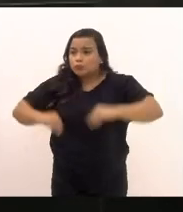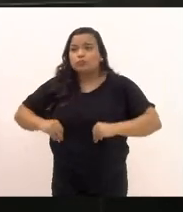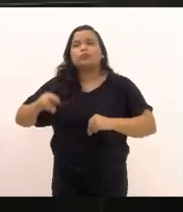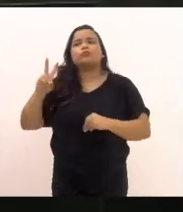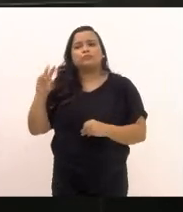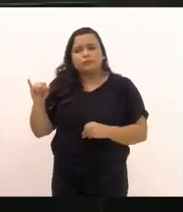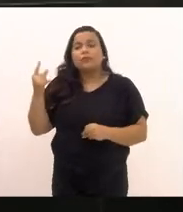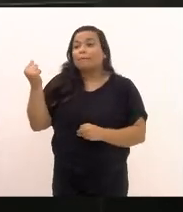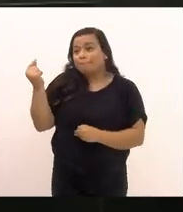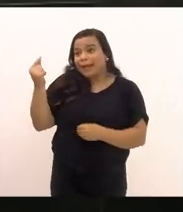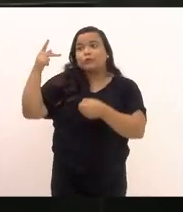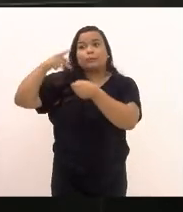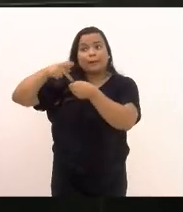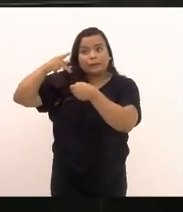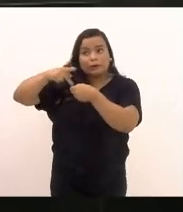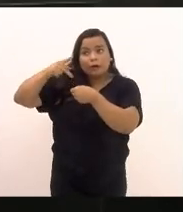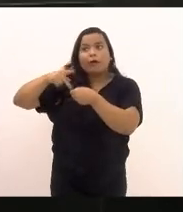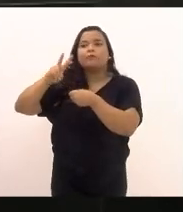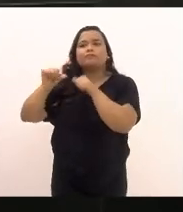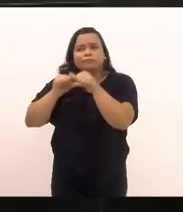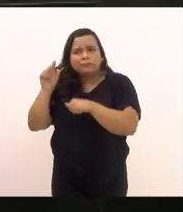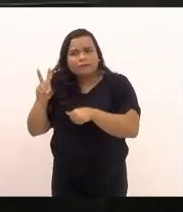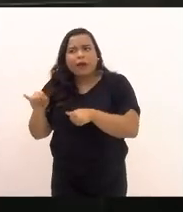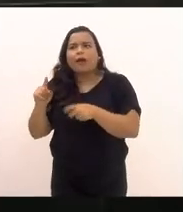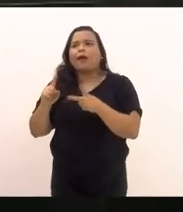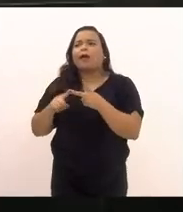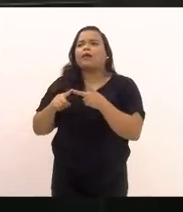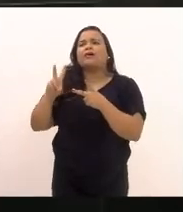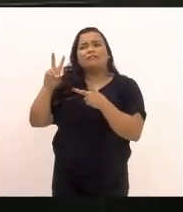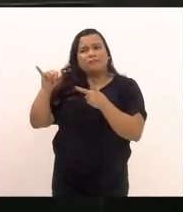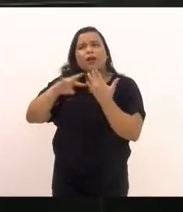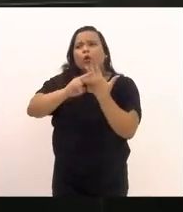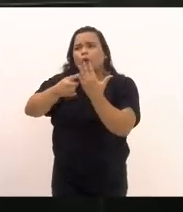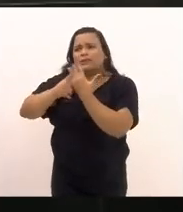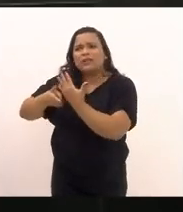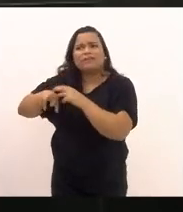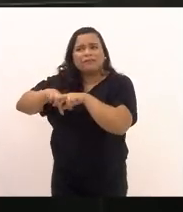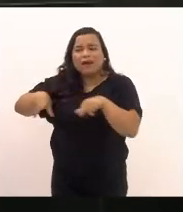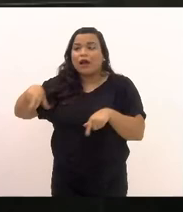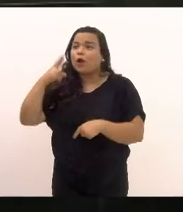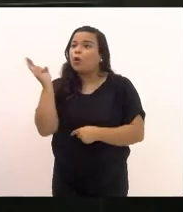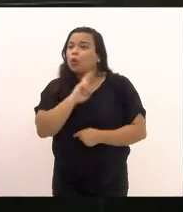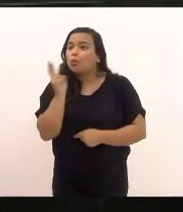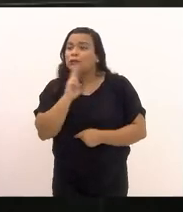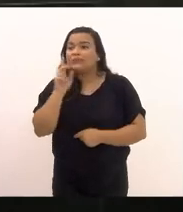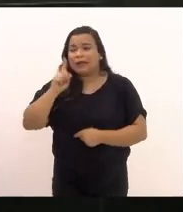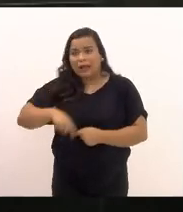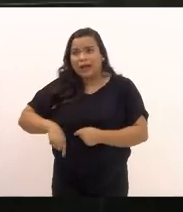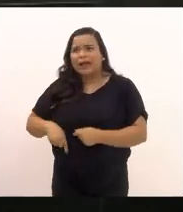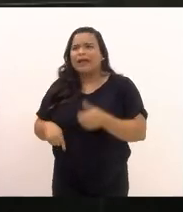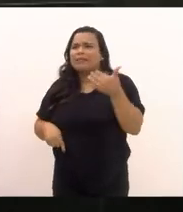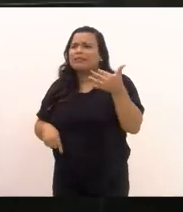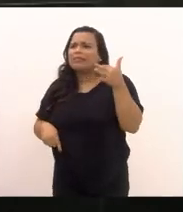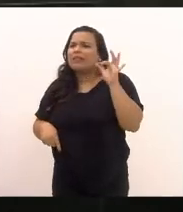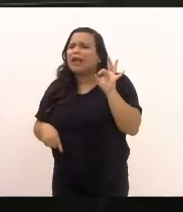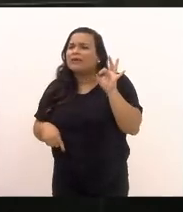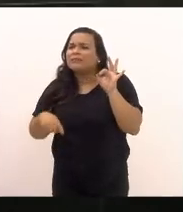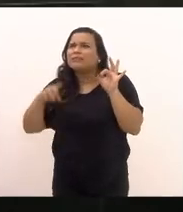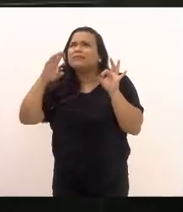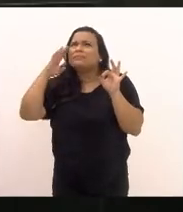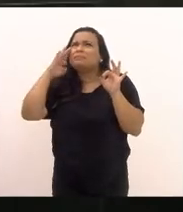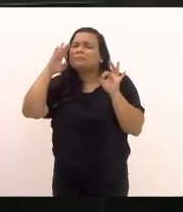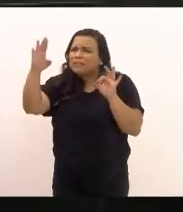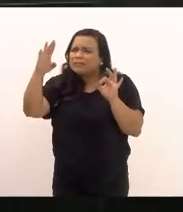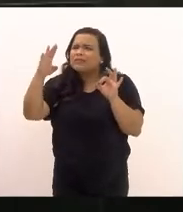sobre o preço do petróleo, né? Vai ter repercussão sobre vários... A Rússia, salvo engano, é o 10º principal parceiro comercial do Brasil.